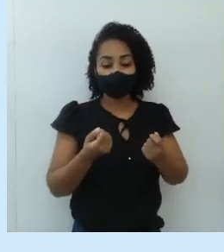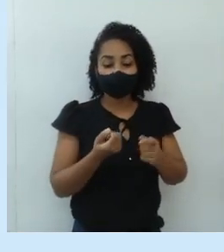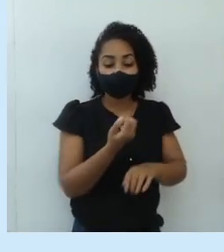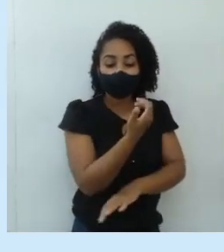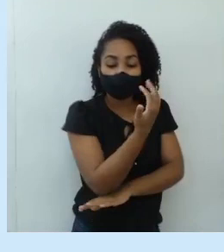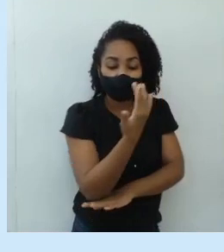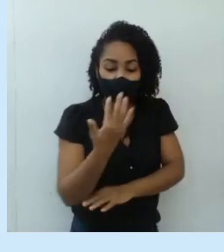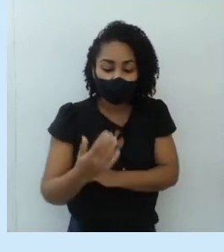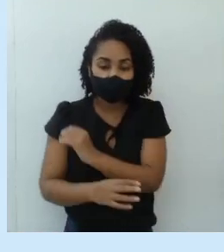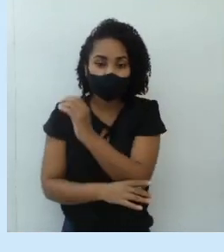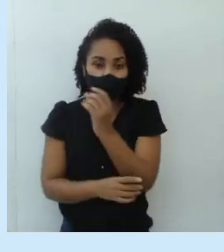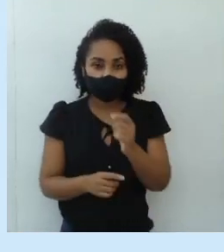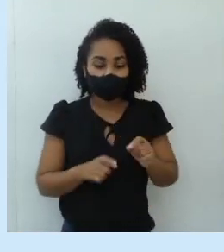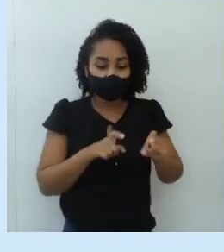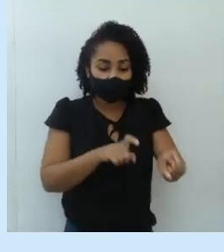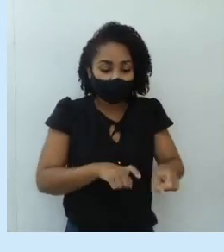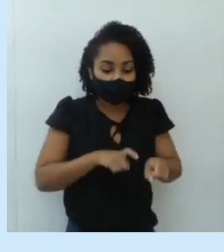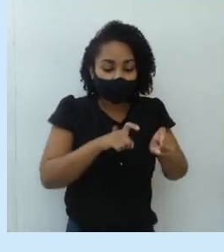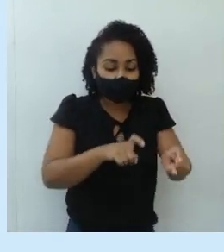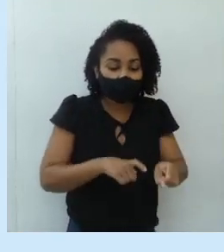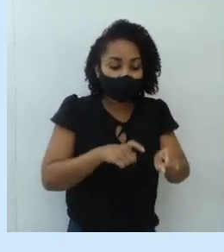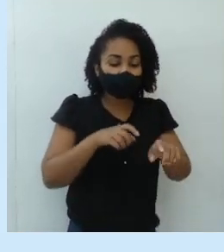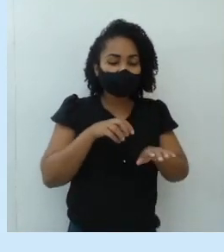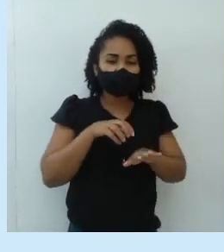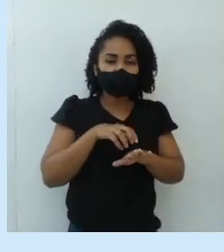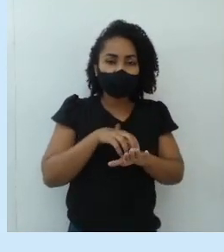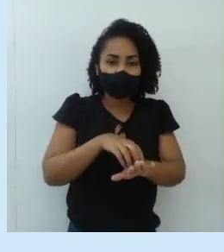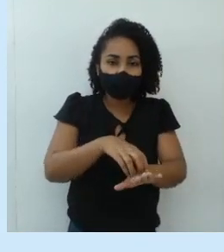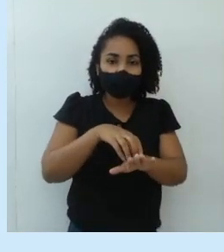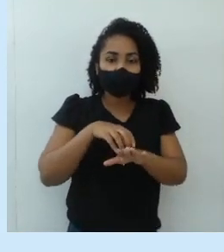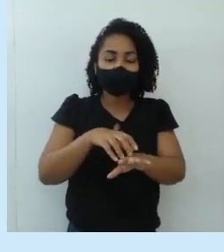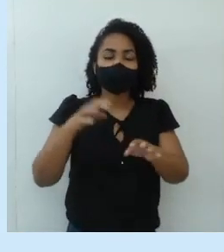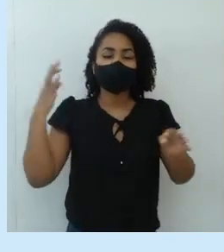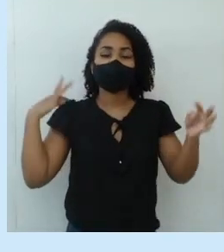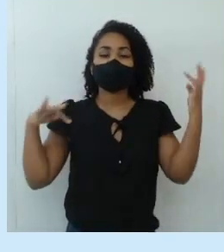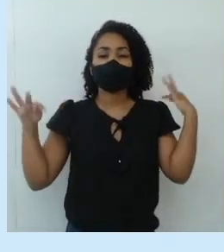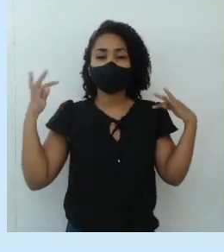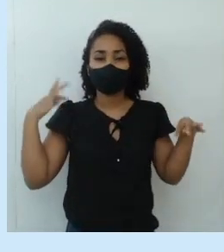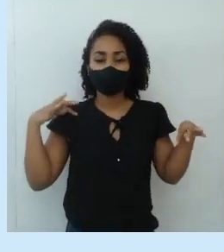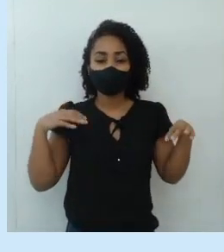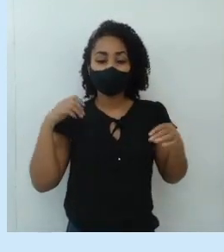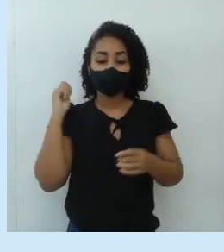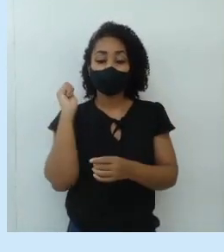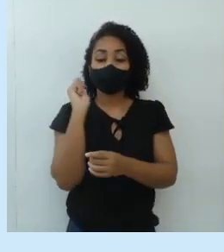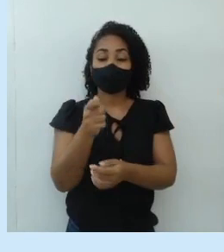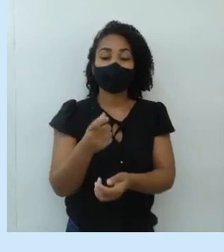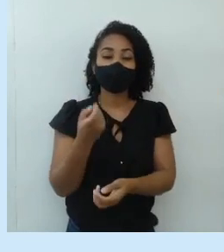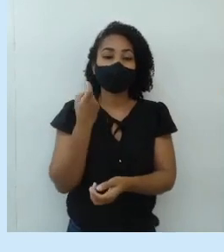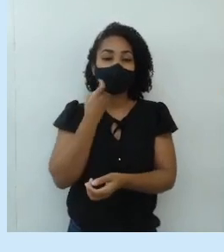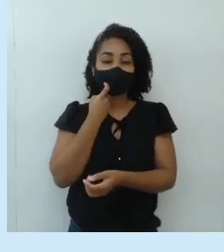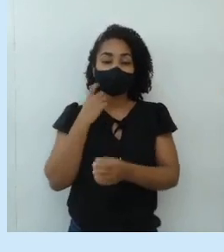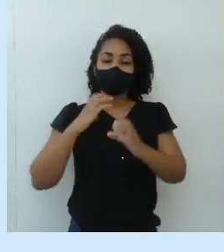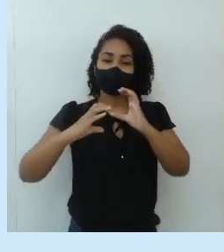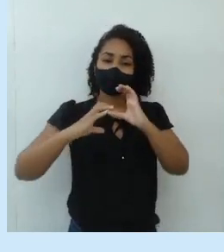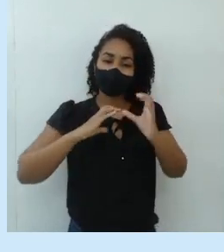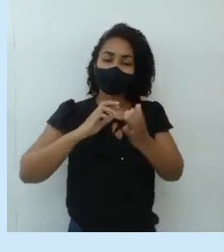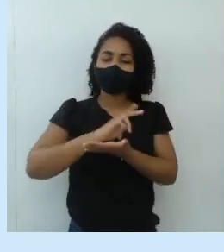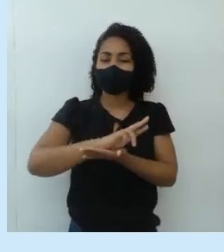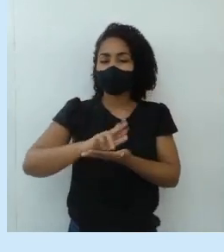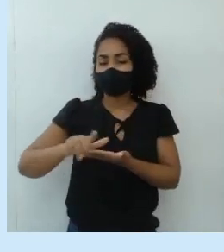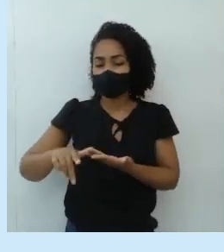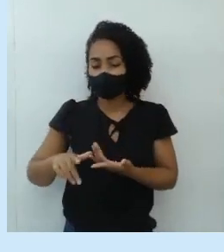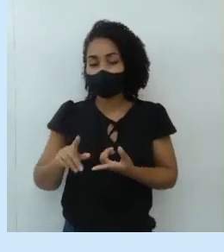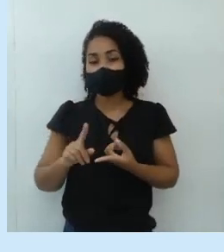os transportes, o turismo, a pesca, a comunicação e etc.